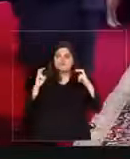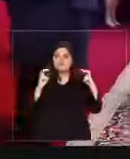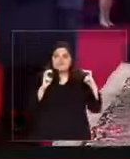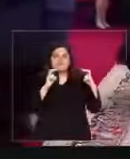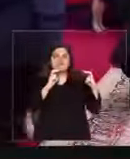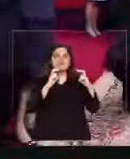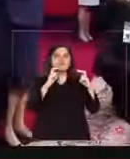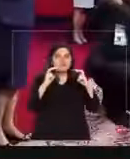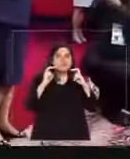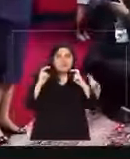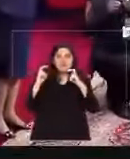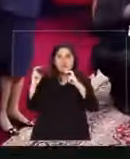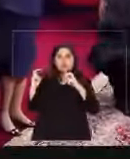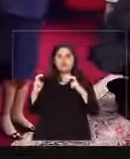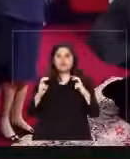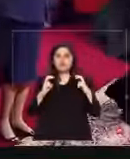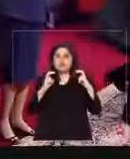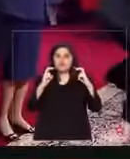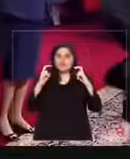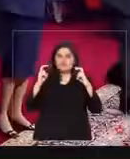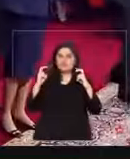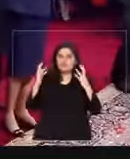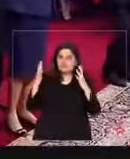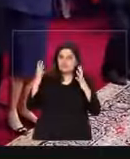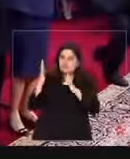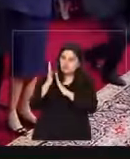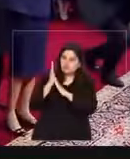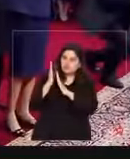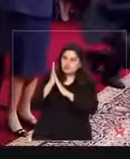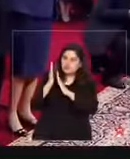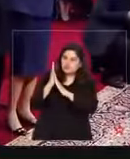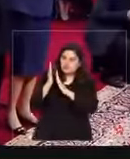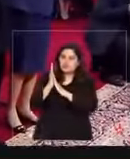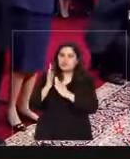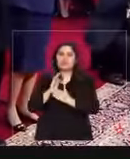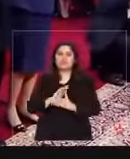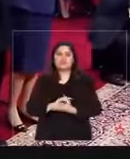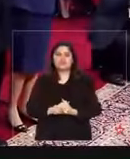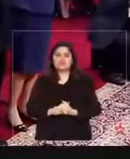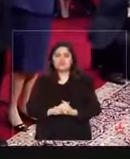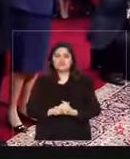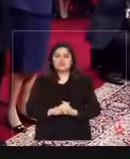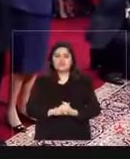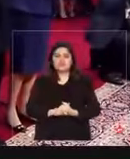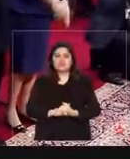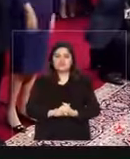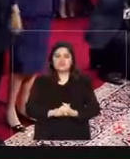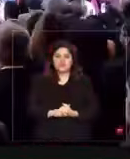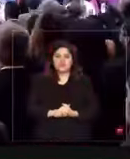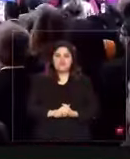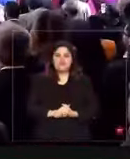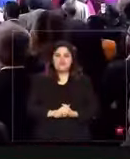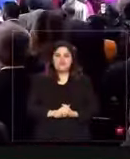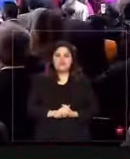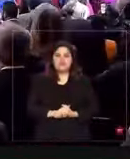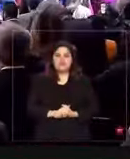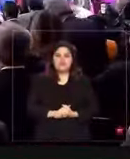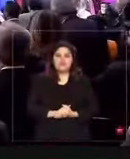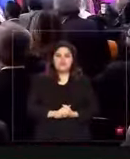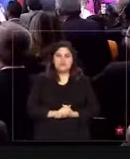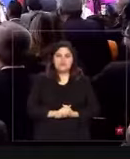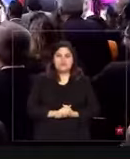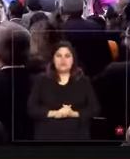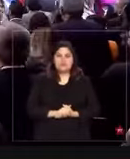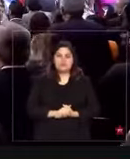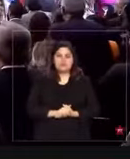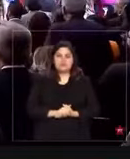a mesa de honra, apresentado a mesa de honra. Temos a presença também do plenário